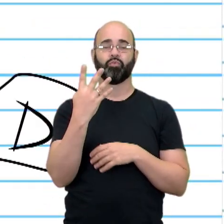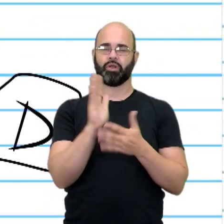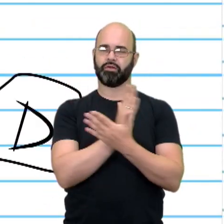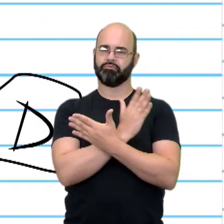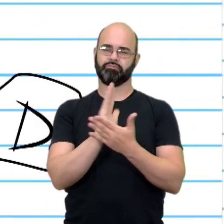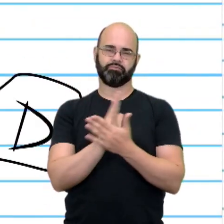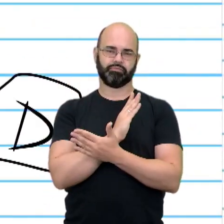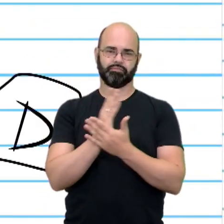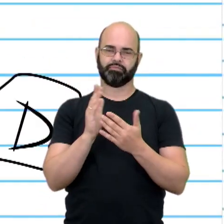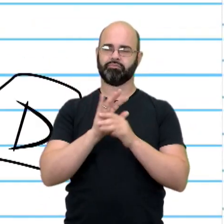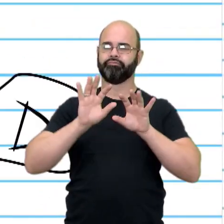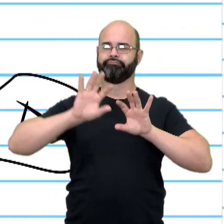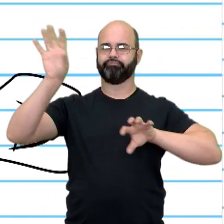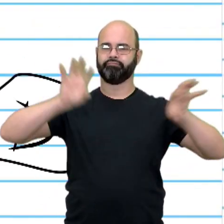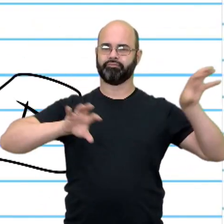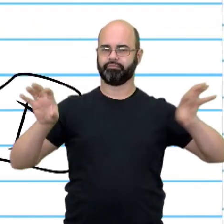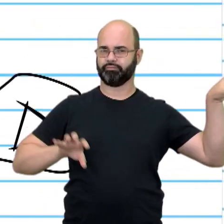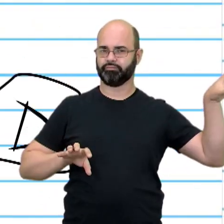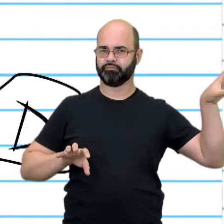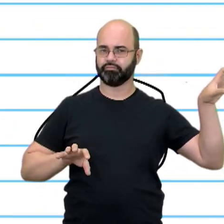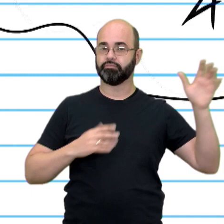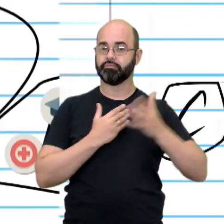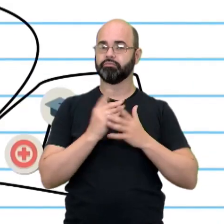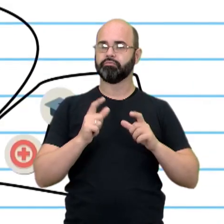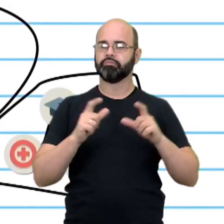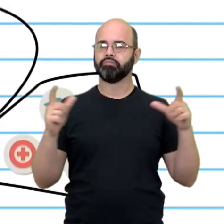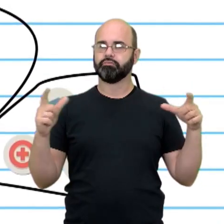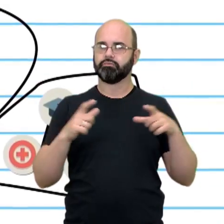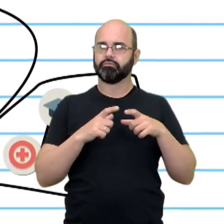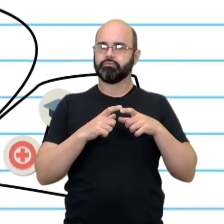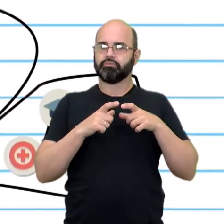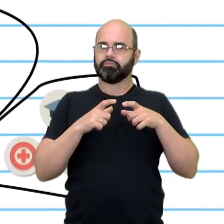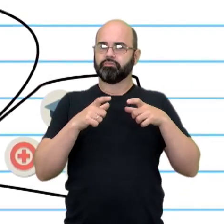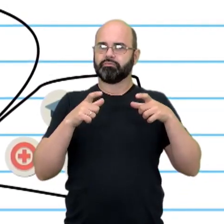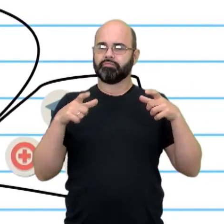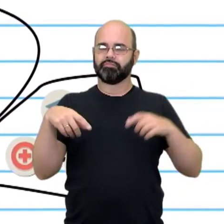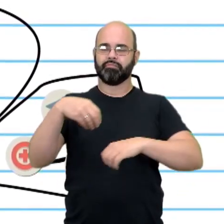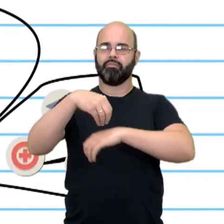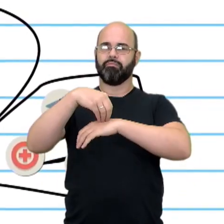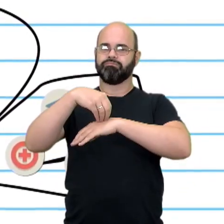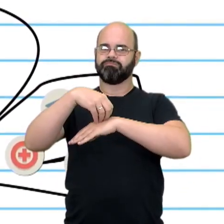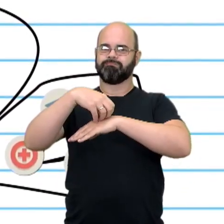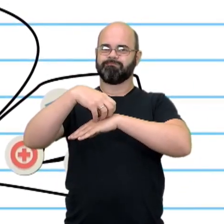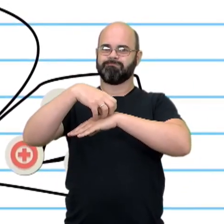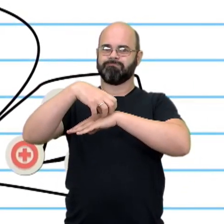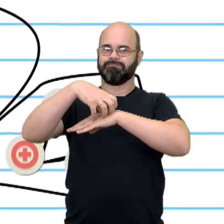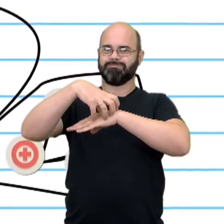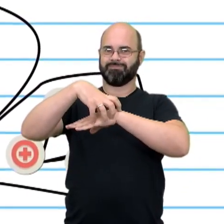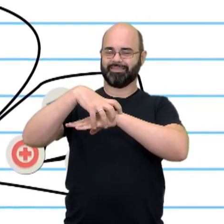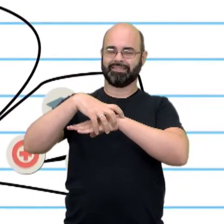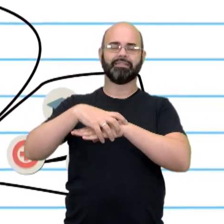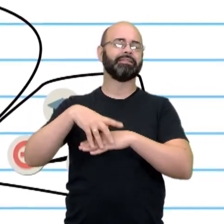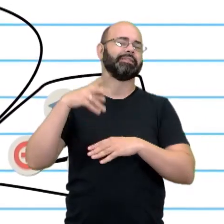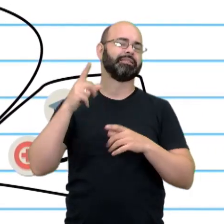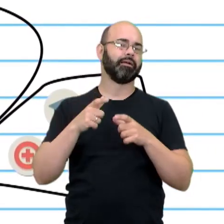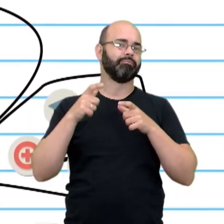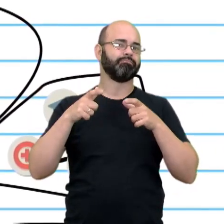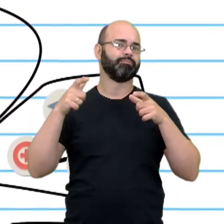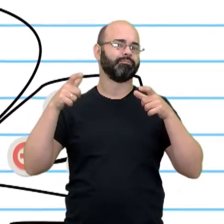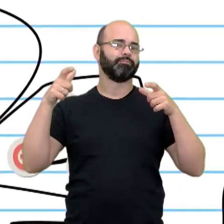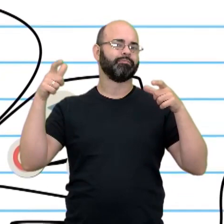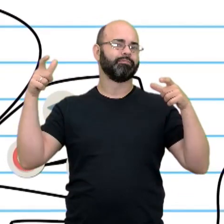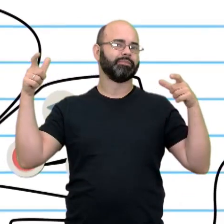distintas e de certa forma autônomas, se transformou em um arranjo populacional. O processo é contínuo e a esses